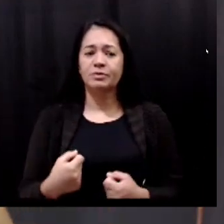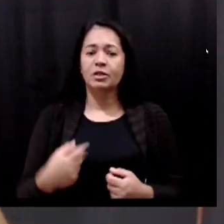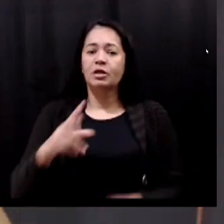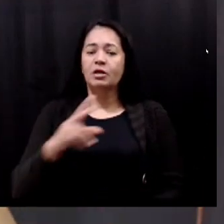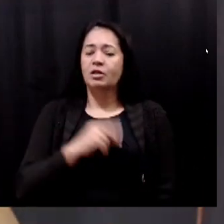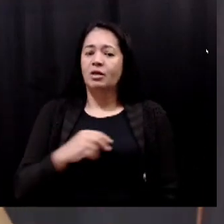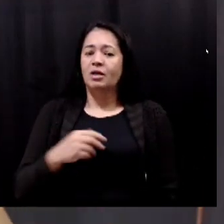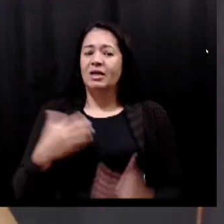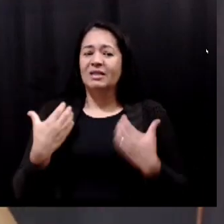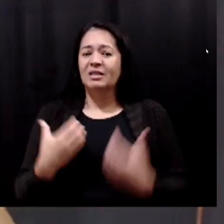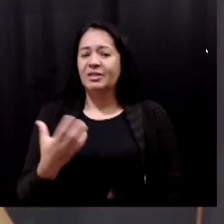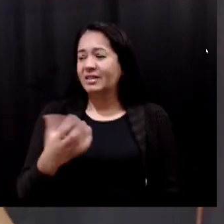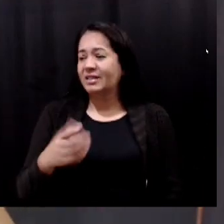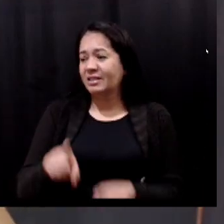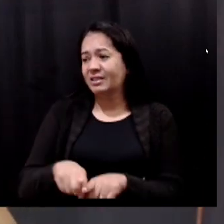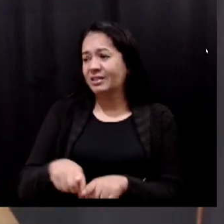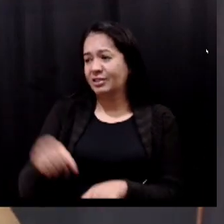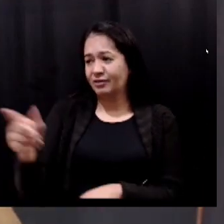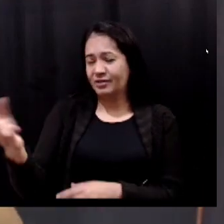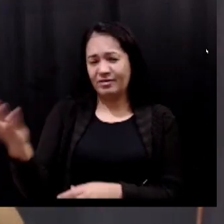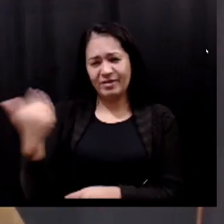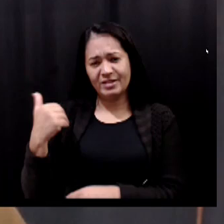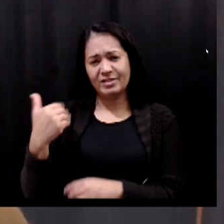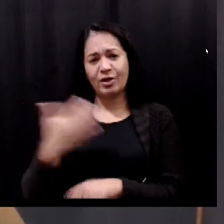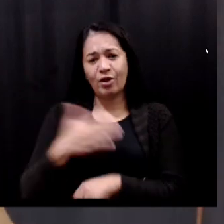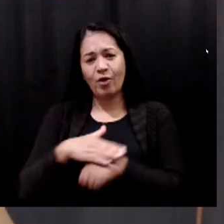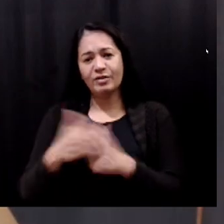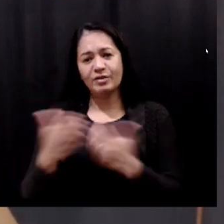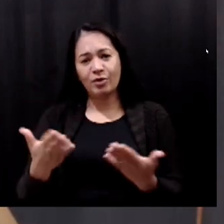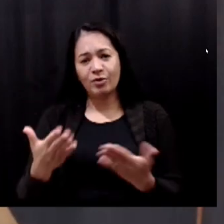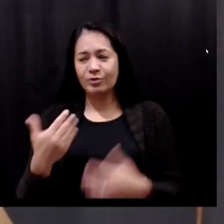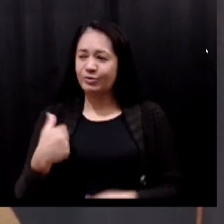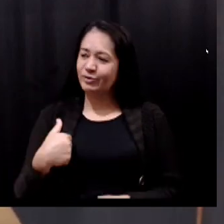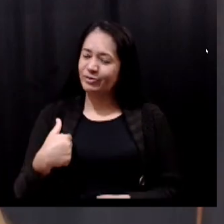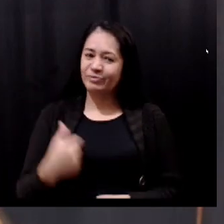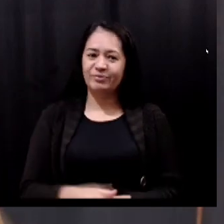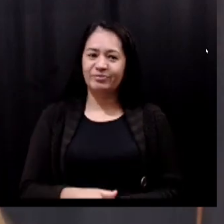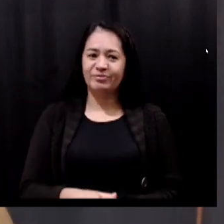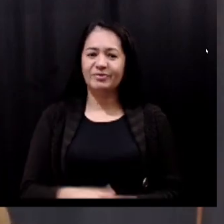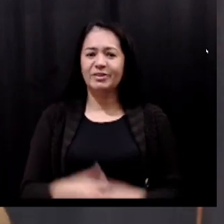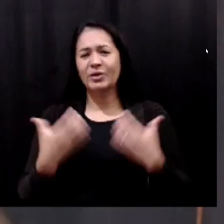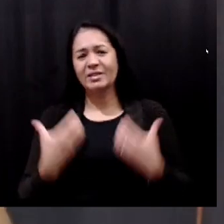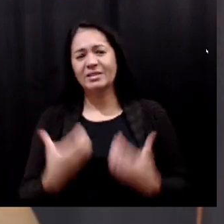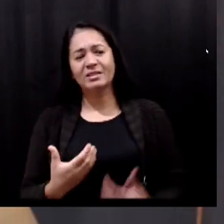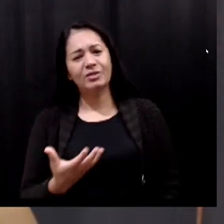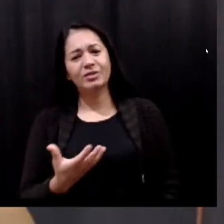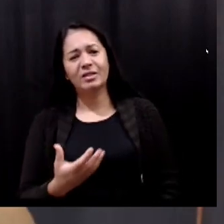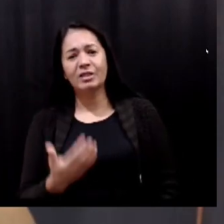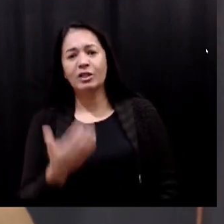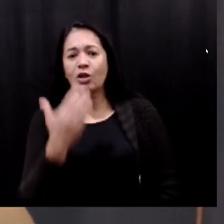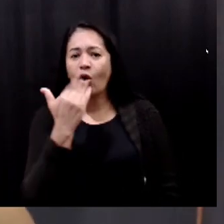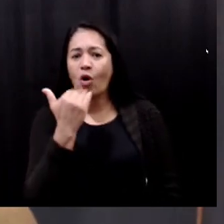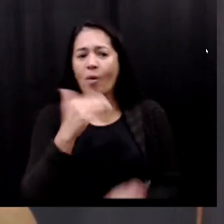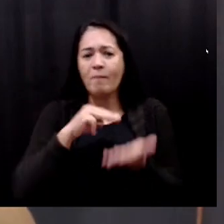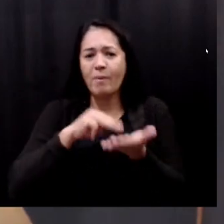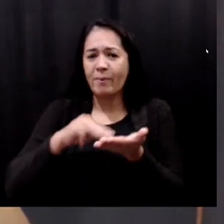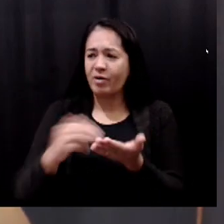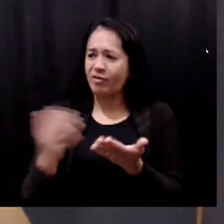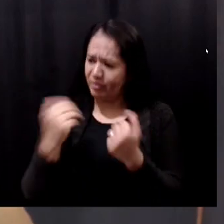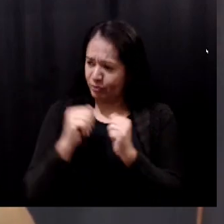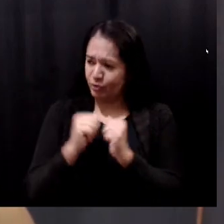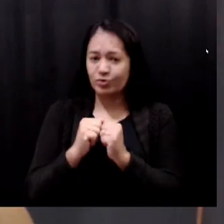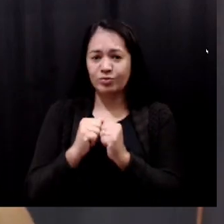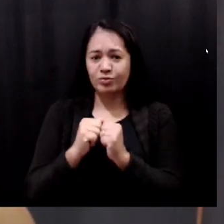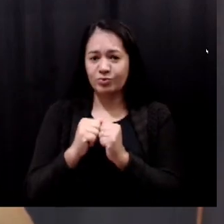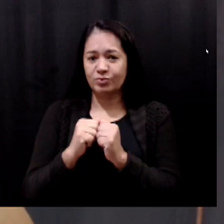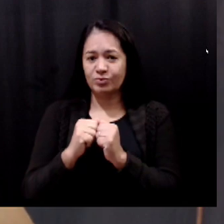que você viesse conversar comigo hoje. Ai, eu estou tão cansada, queria tanto comer um pastel, vamos comer um pastel junto? Então a gente precisa